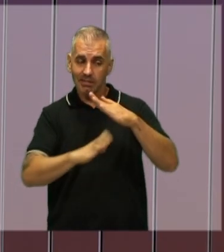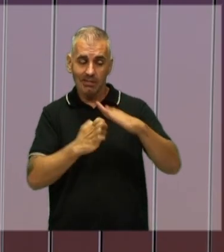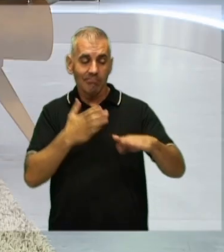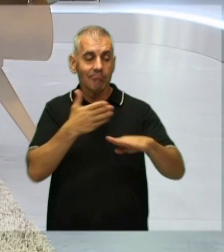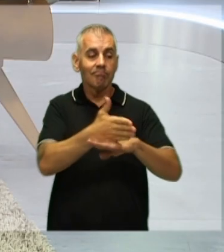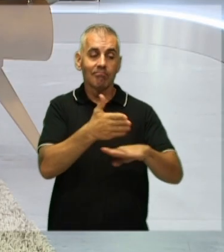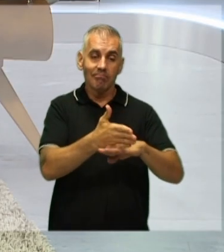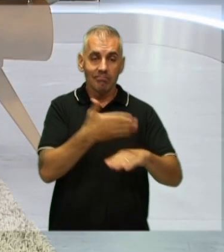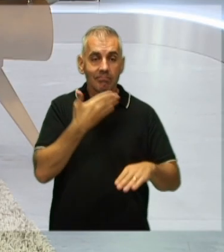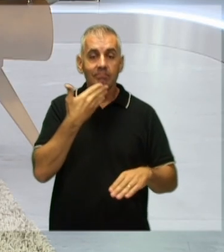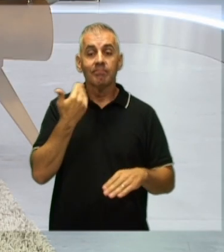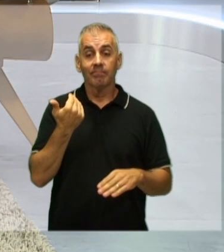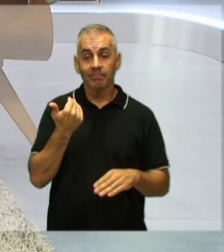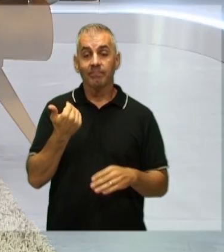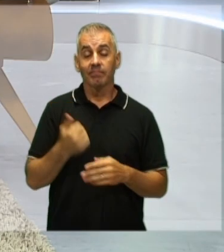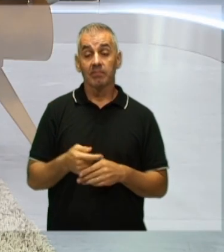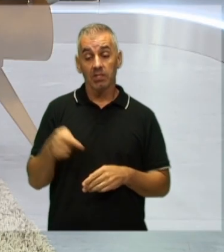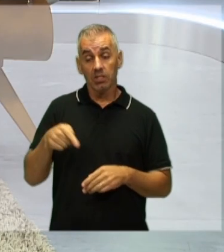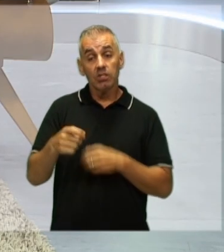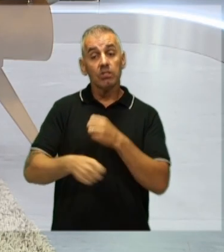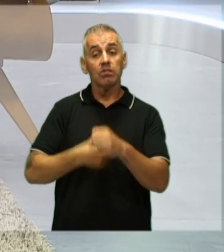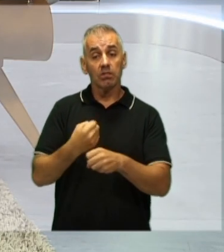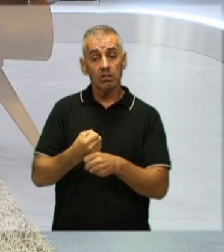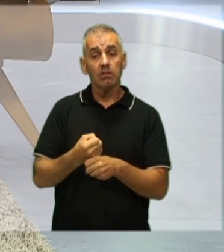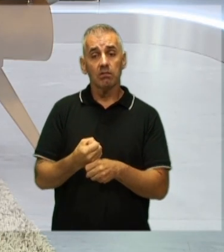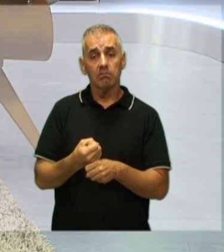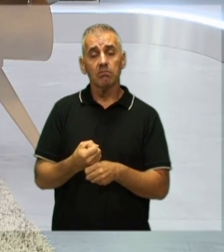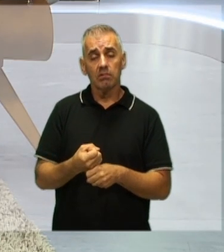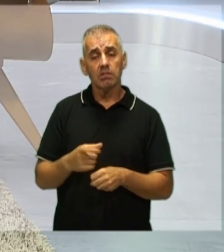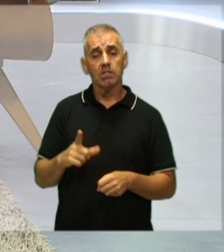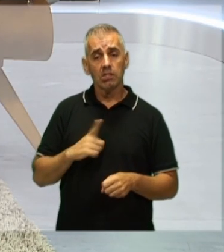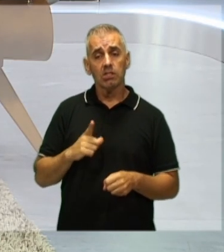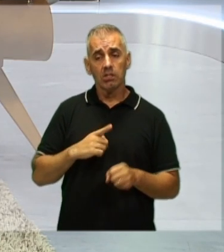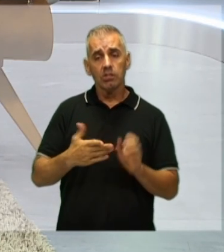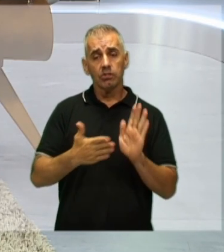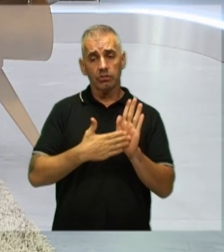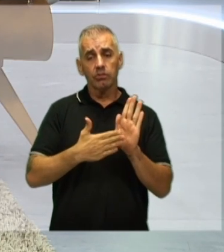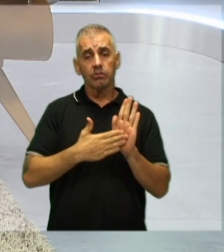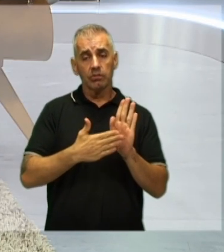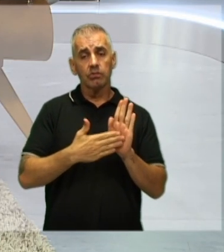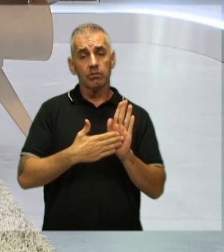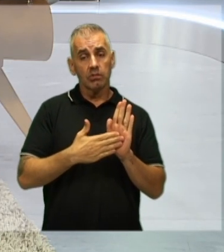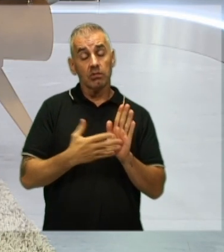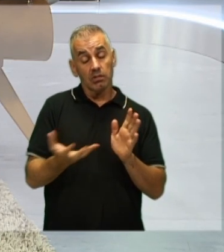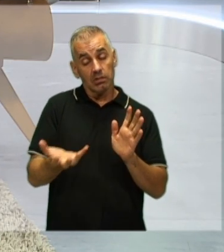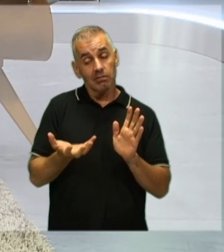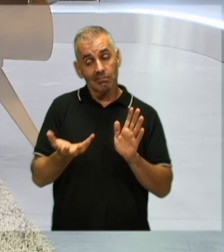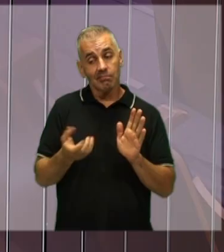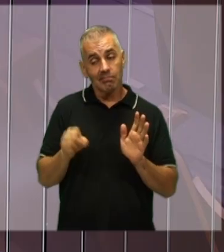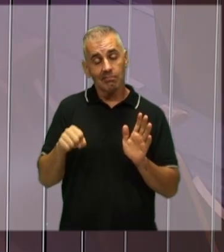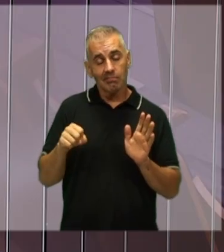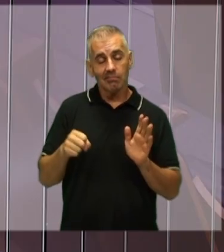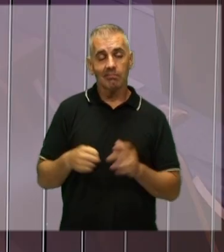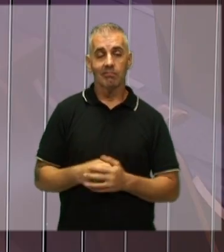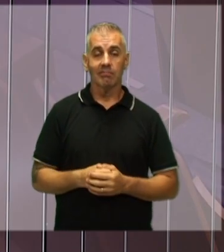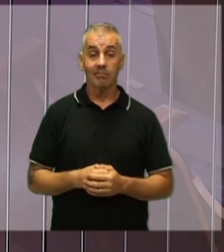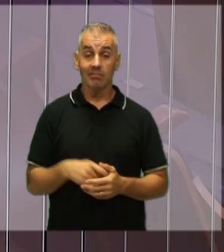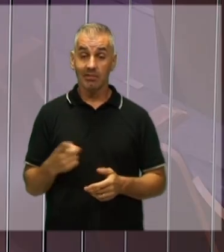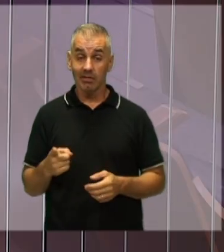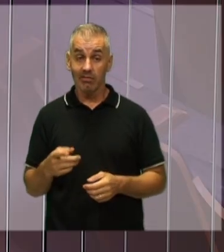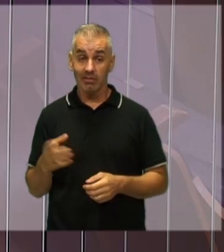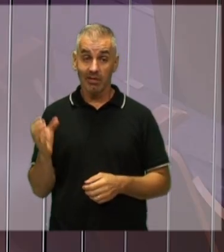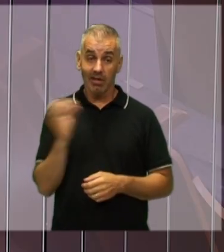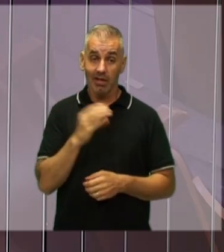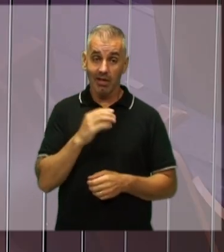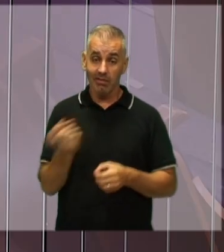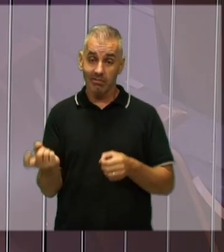melhor ainda, né? Esse ano, então, vai para a pauta. Eu acredito, eu quero que sim, né? Vamos torcer que sim. Bom, nós vamos fazer um rápido